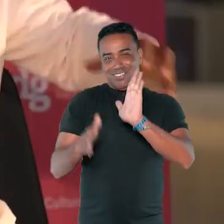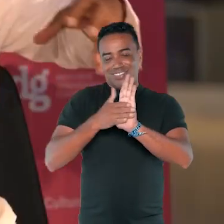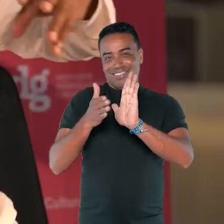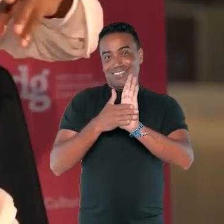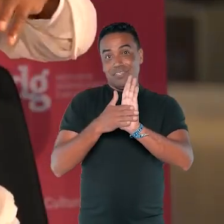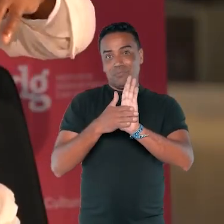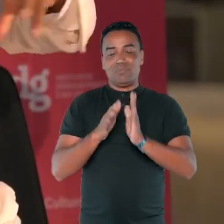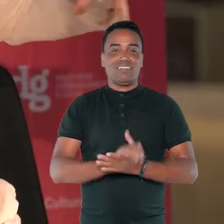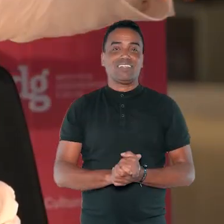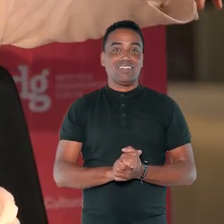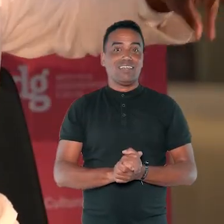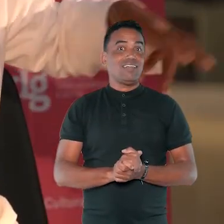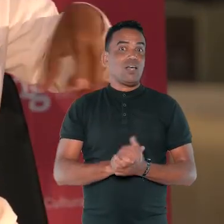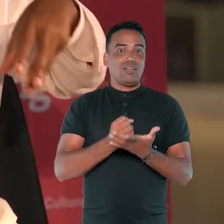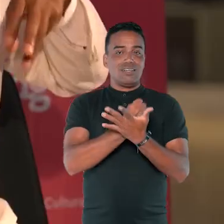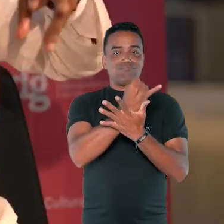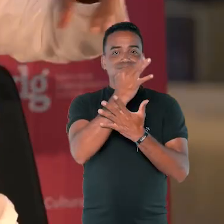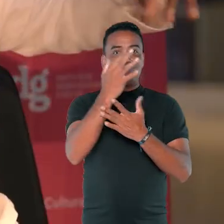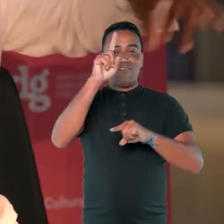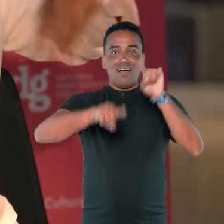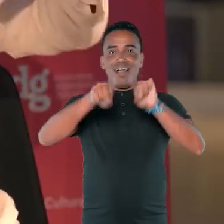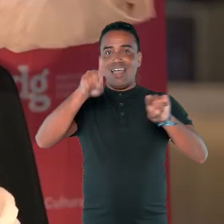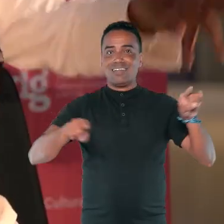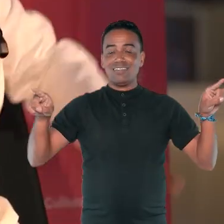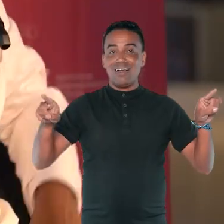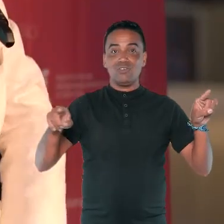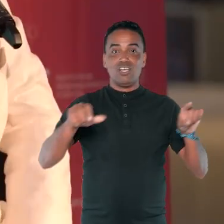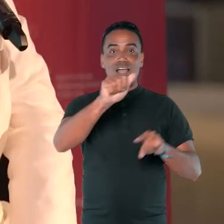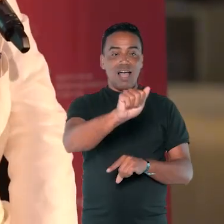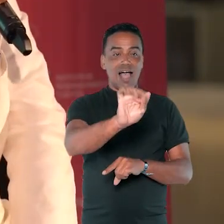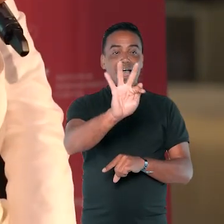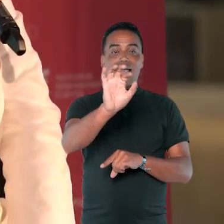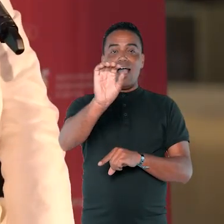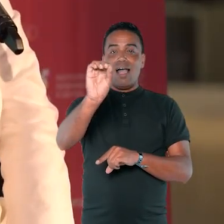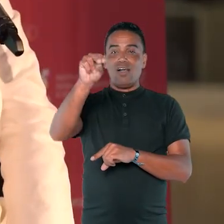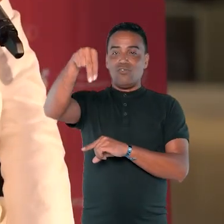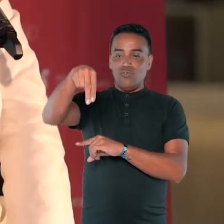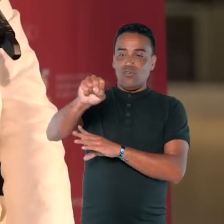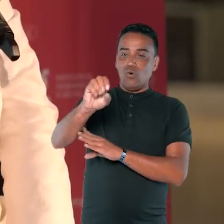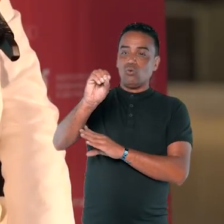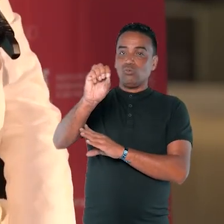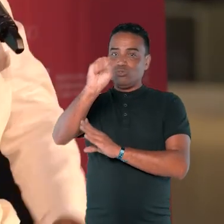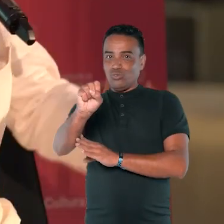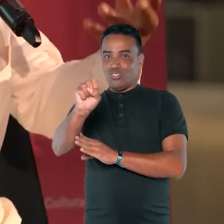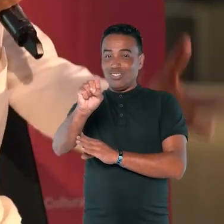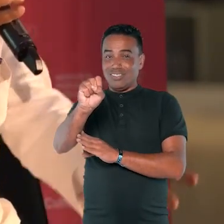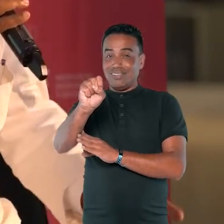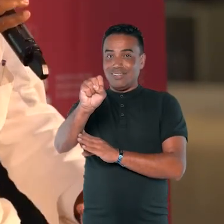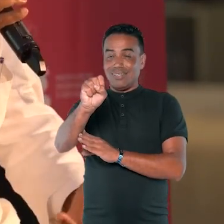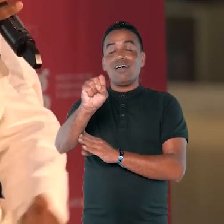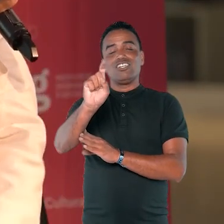Então, essa multiplicidade de Afonsos, né, é que eu acho que já